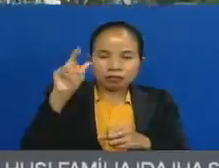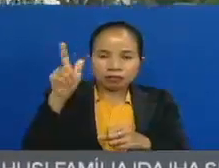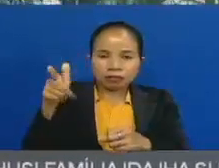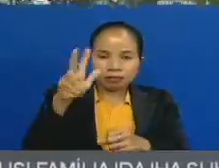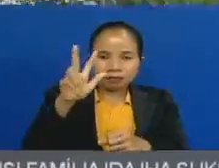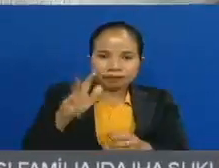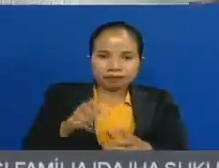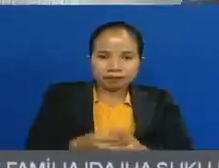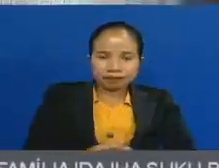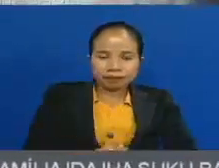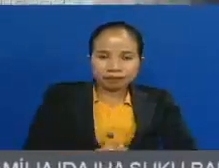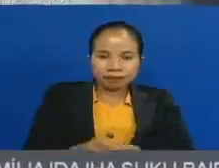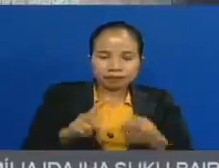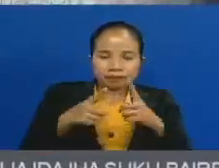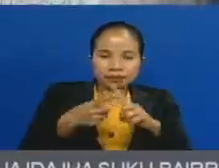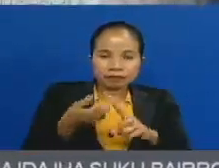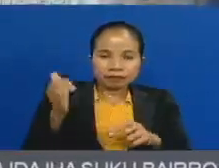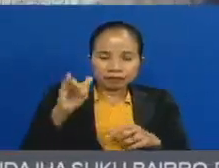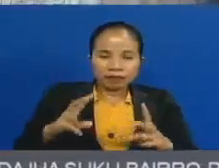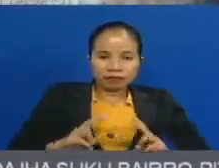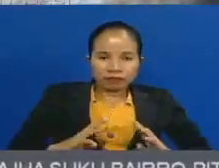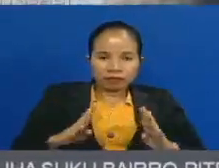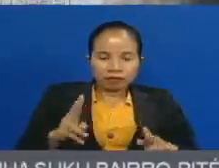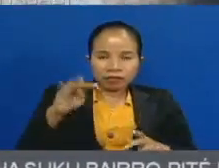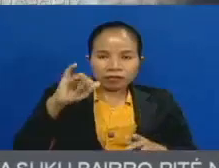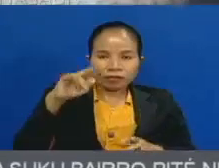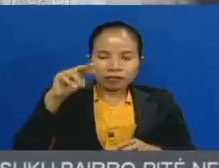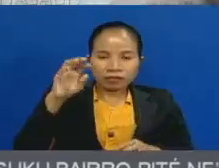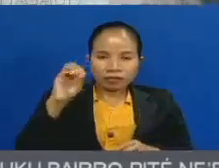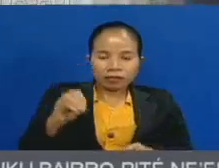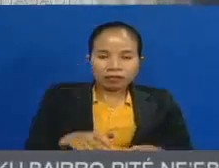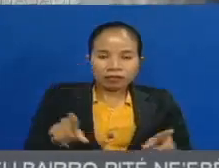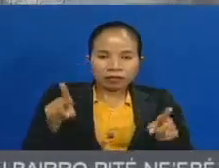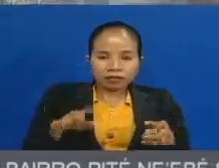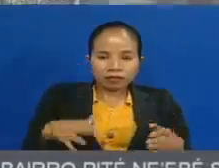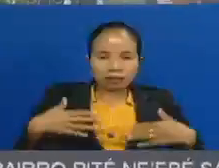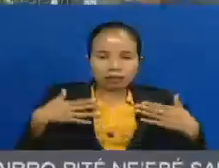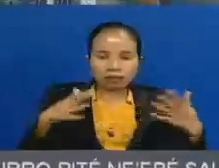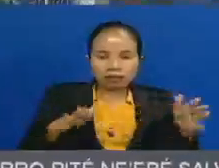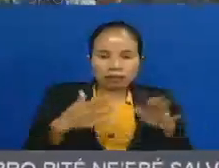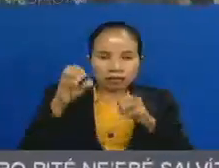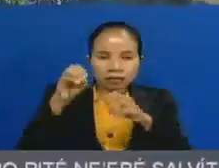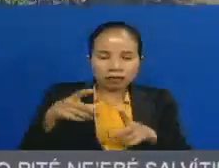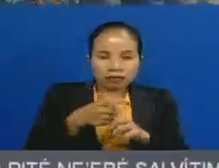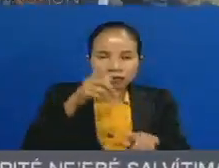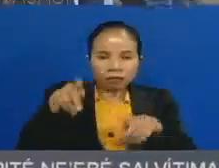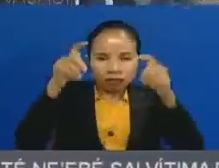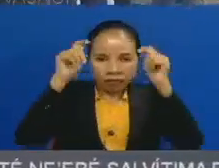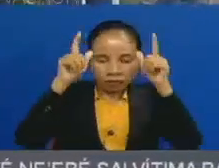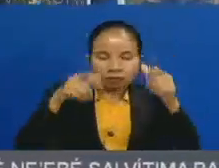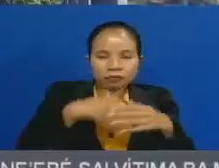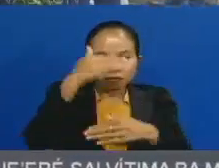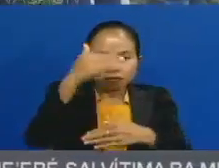tolo. Maluk sira, saudoso Nino Koni Santana, nisim mate la con ona husi povo Timor-Leste ne